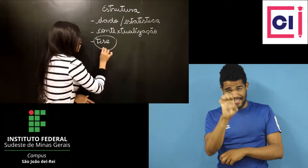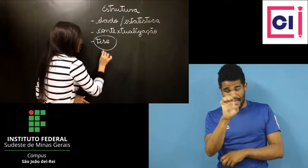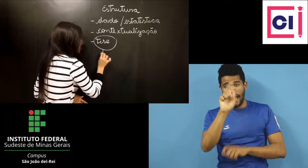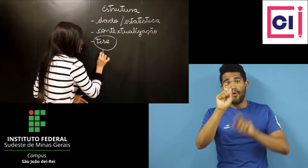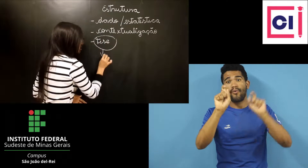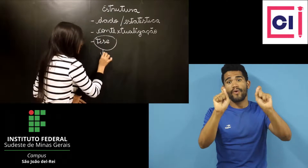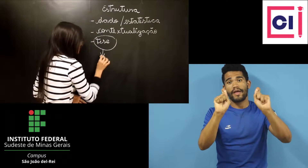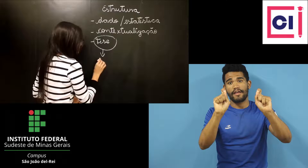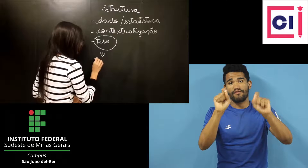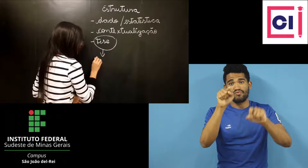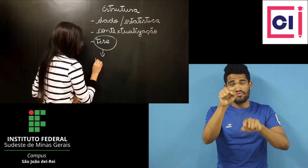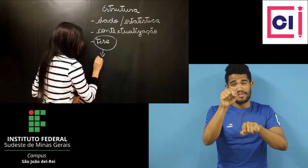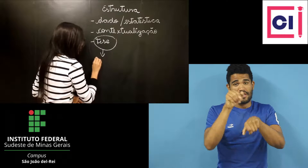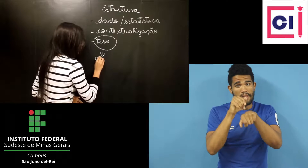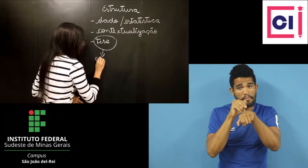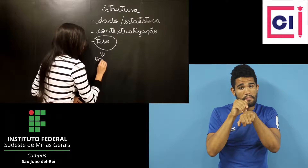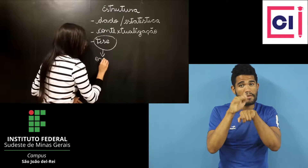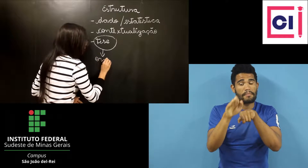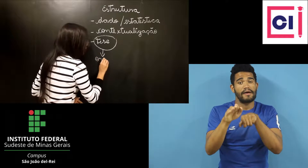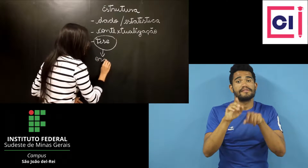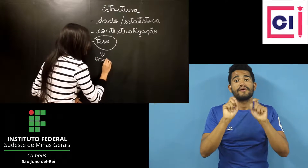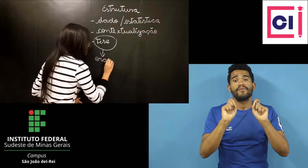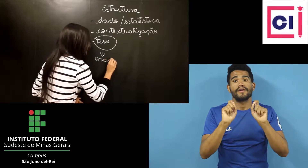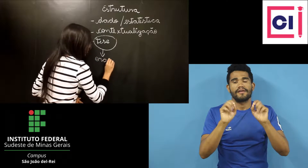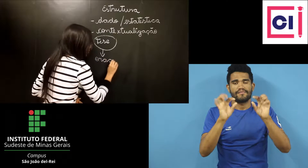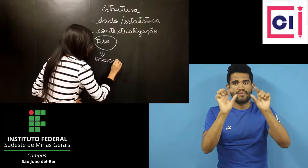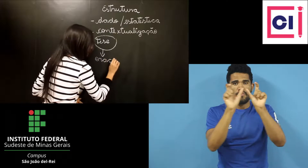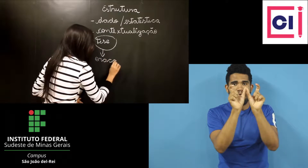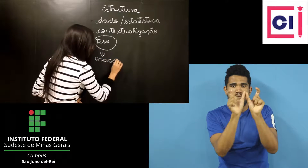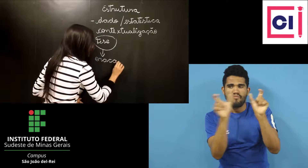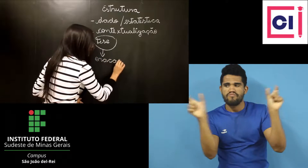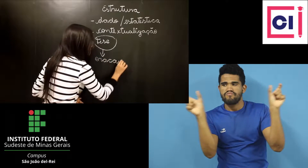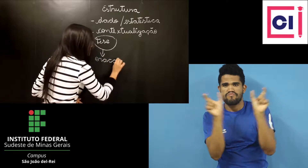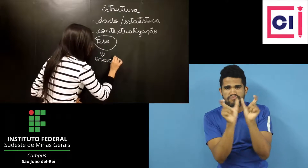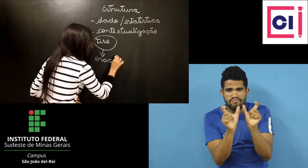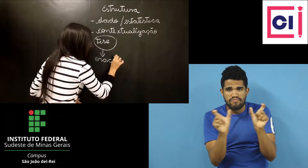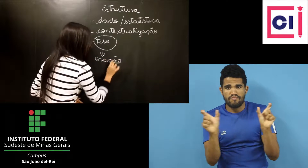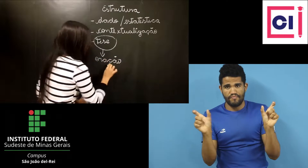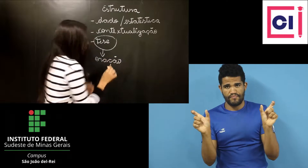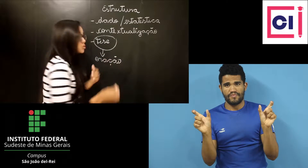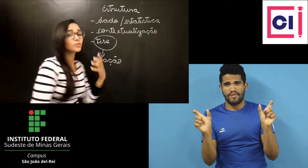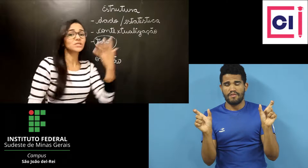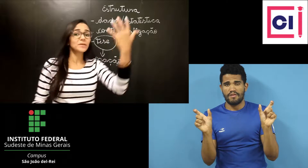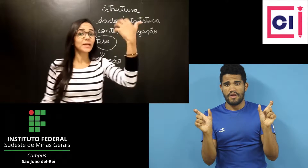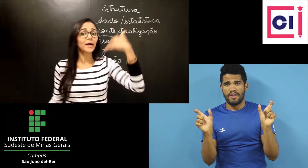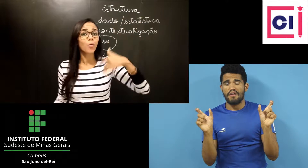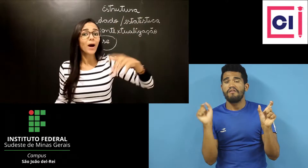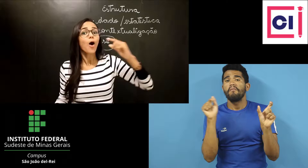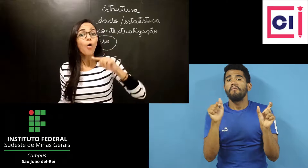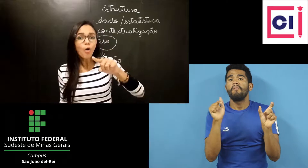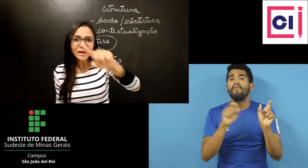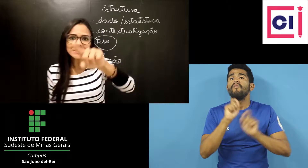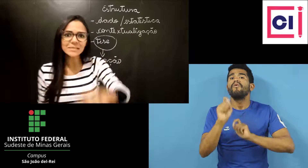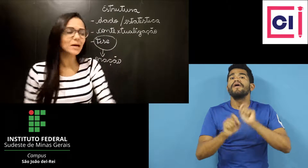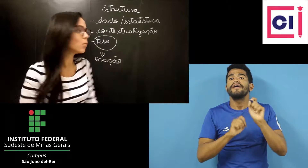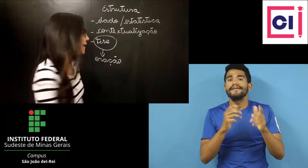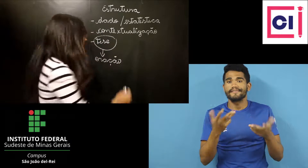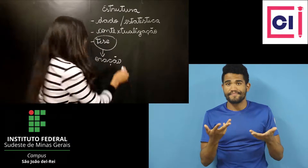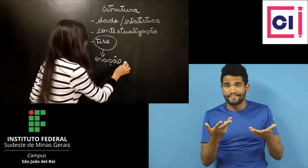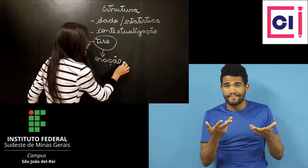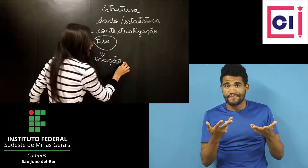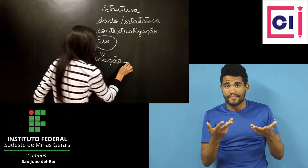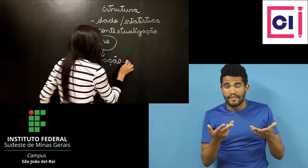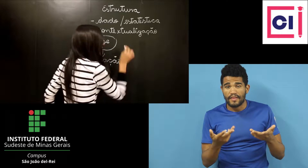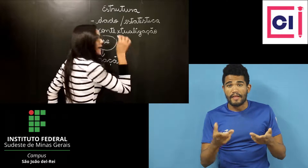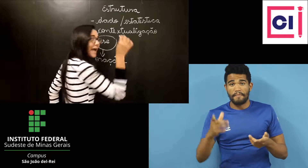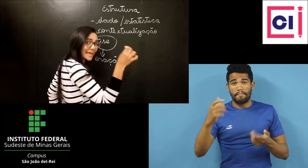tese, eu estou pedindo que você me traga uma oração, presta atenção, eu estou pedindo que você me traga uma oração